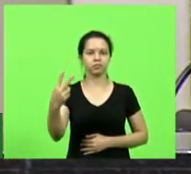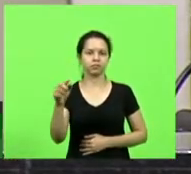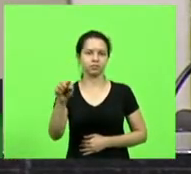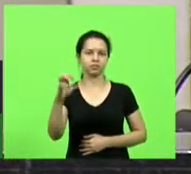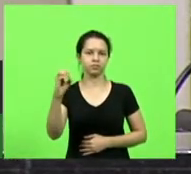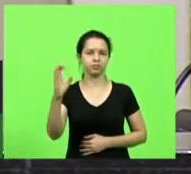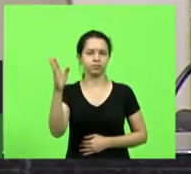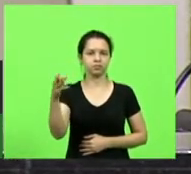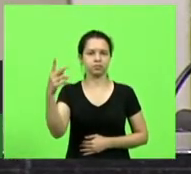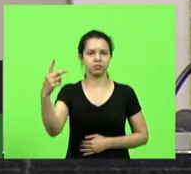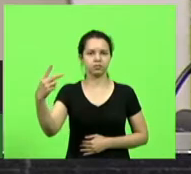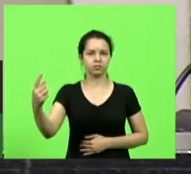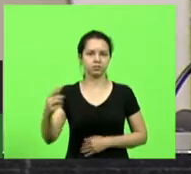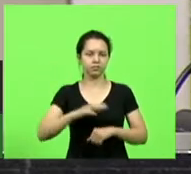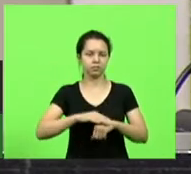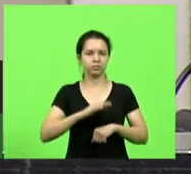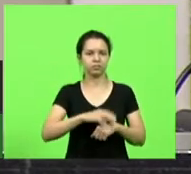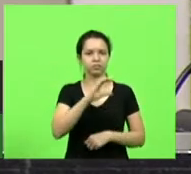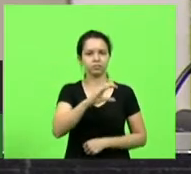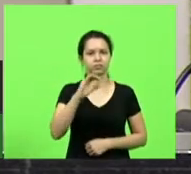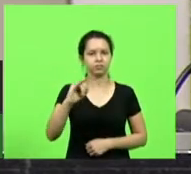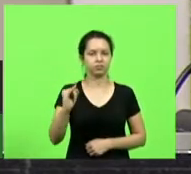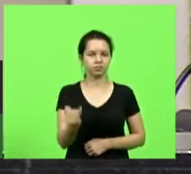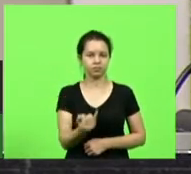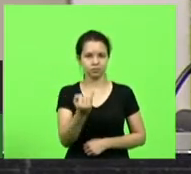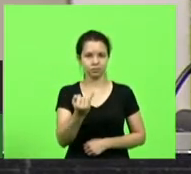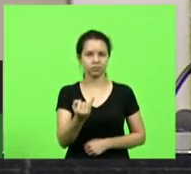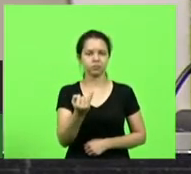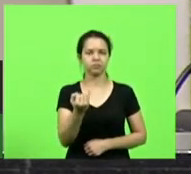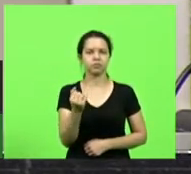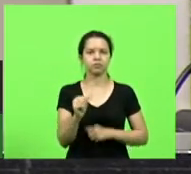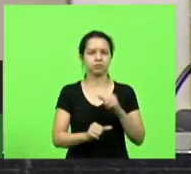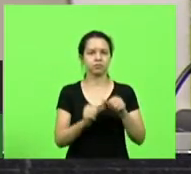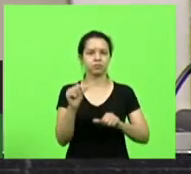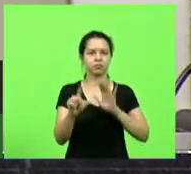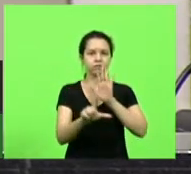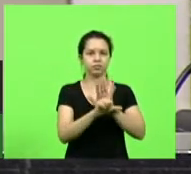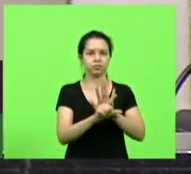212.0/2021, autor Comissão de Constituição e Justiça, revoga a lei